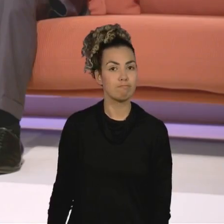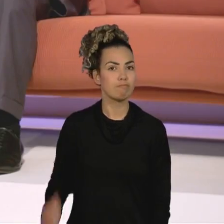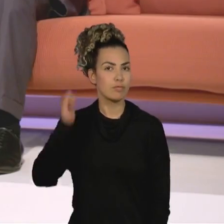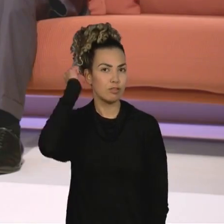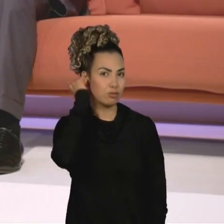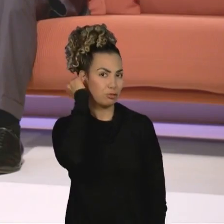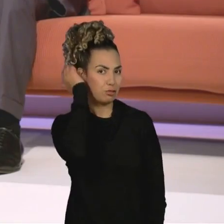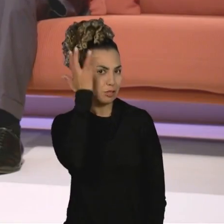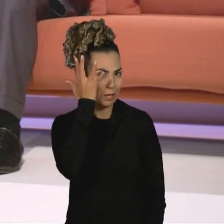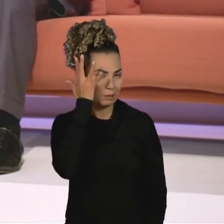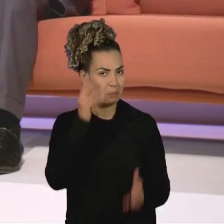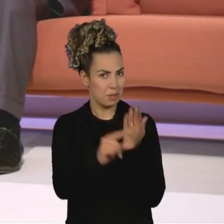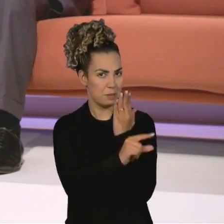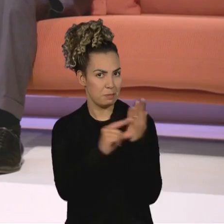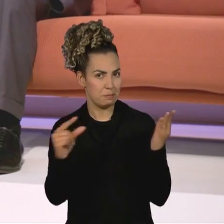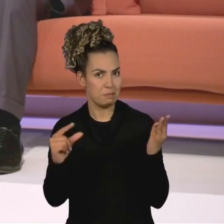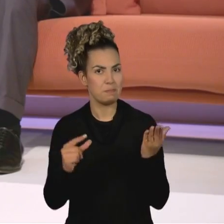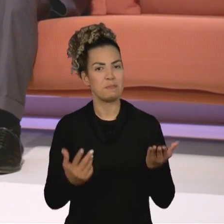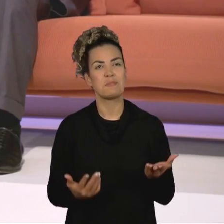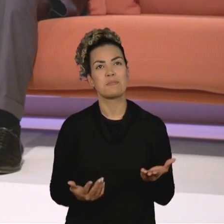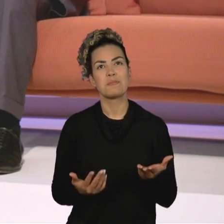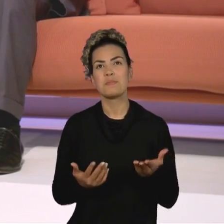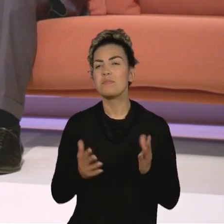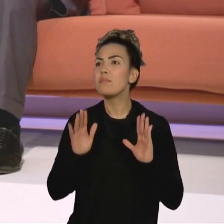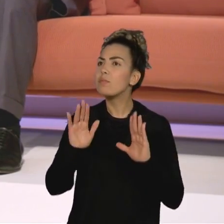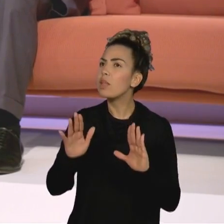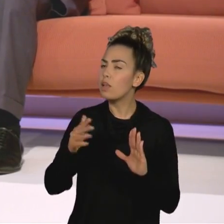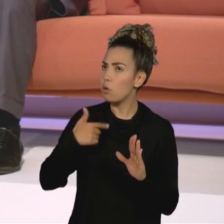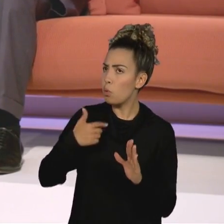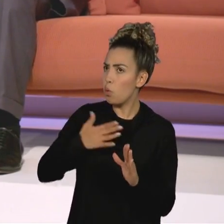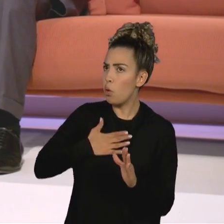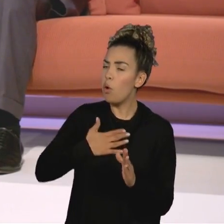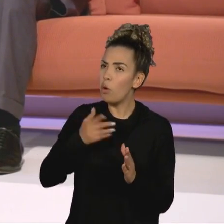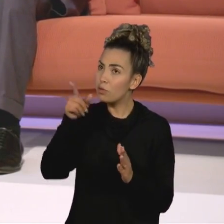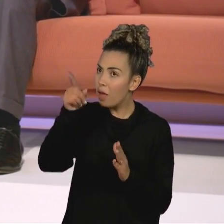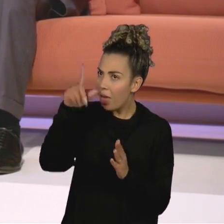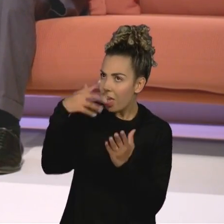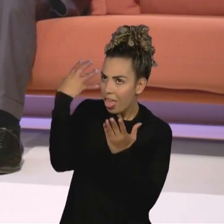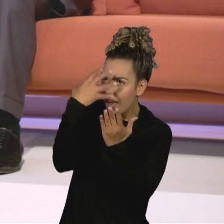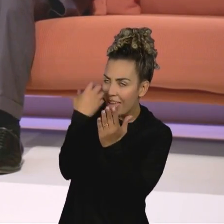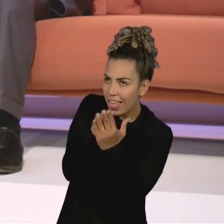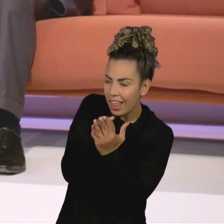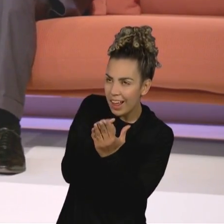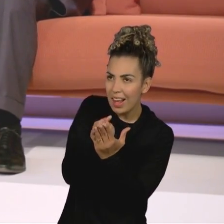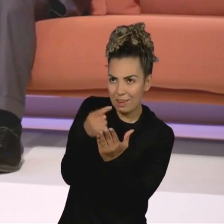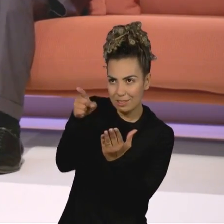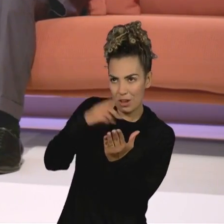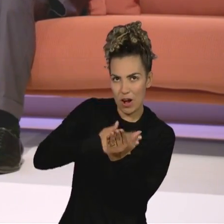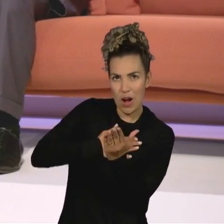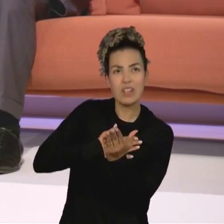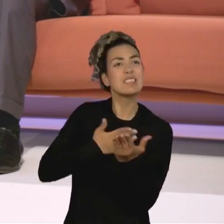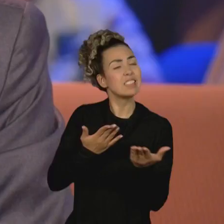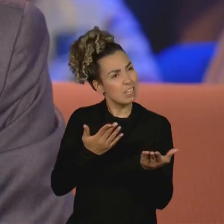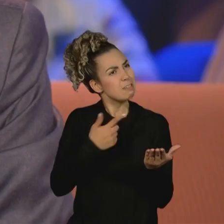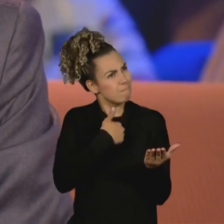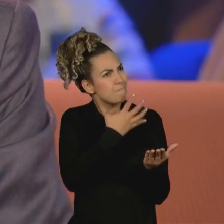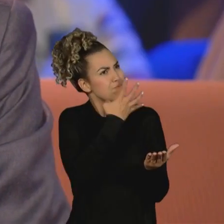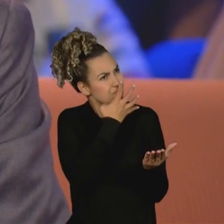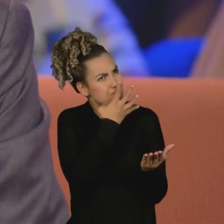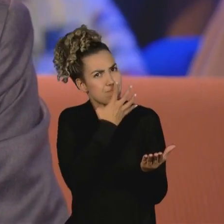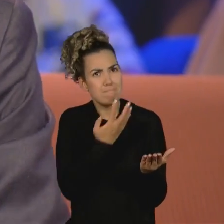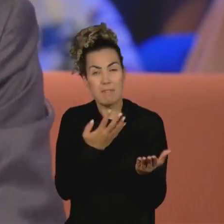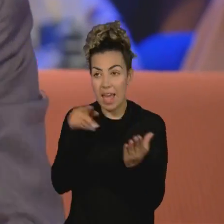Shakespeare. Outra De onde paixão veio a paixão sua. por Shakespeare? Outra paixão sua também, né? Esse trabalho, sabe,